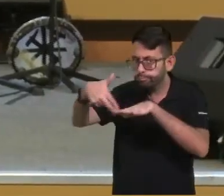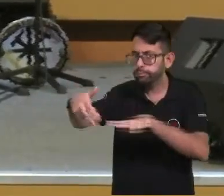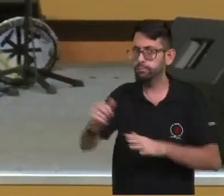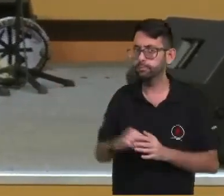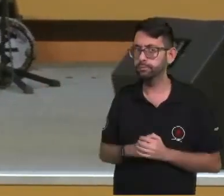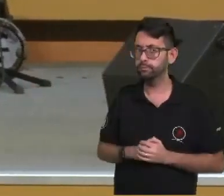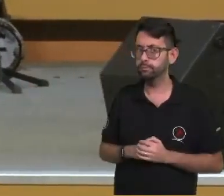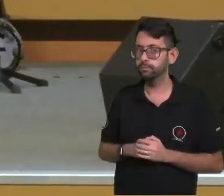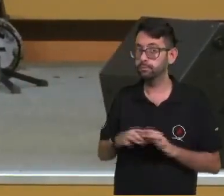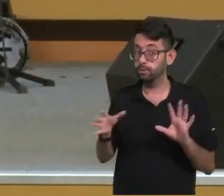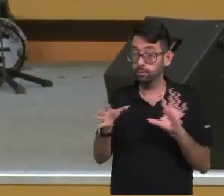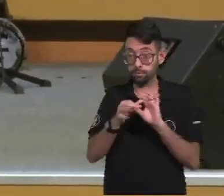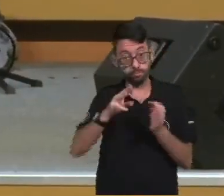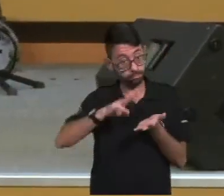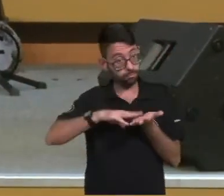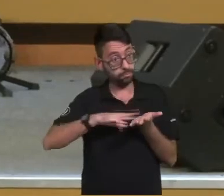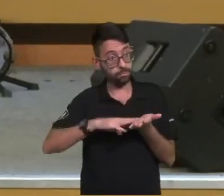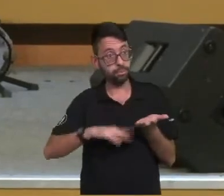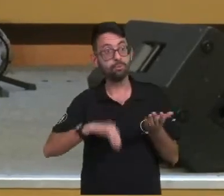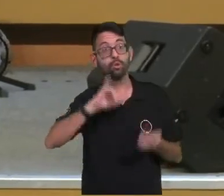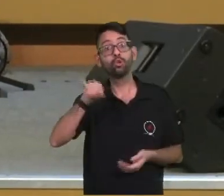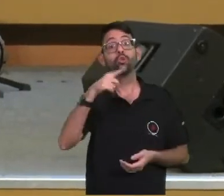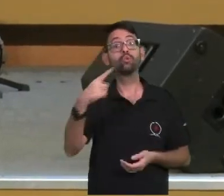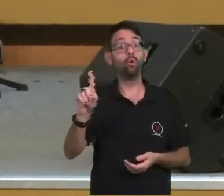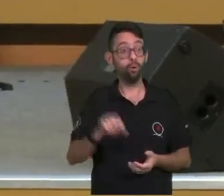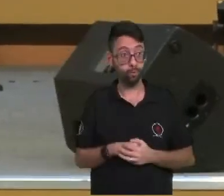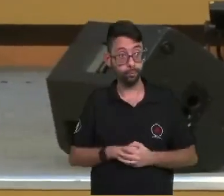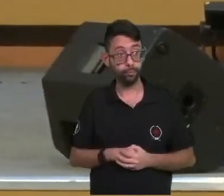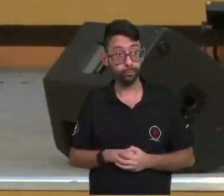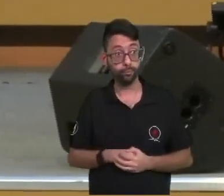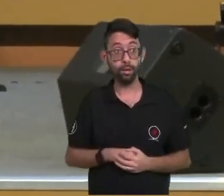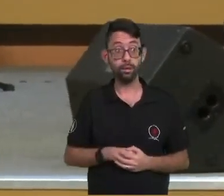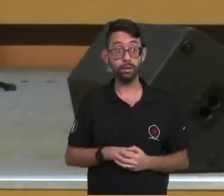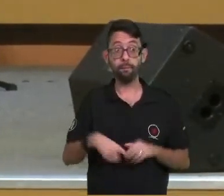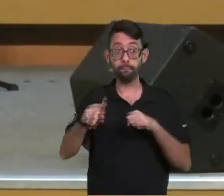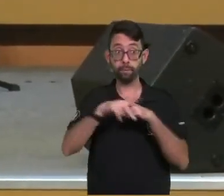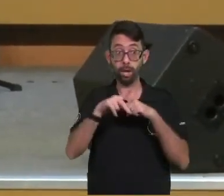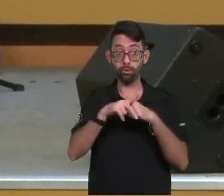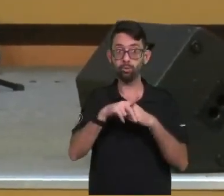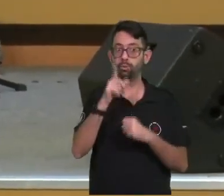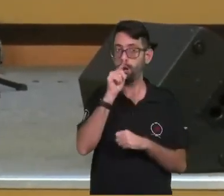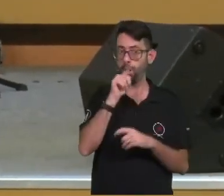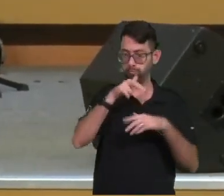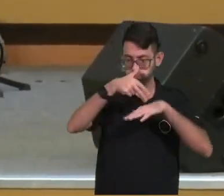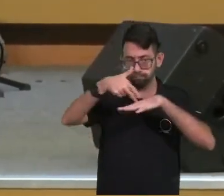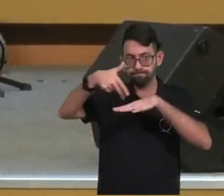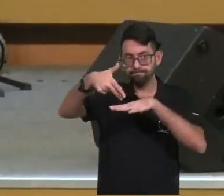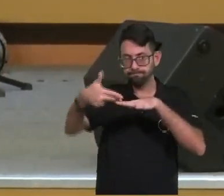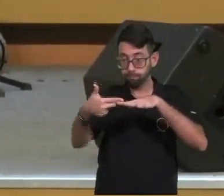Tiago, João e André. Se Pedro sai e morre afogado,